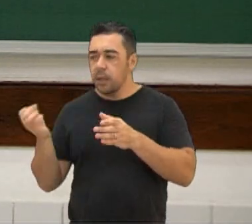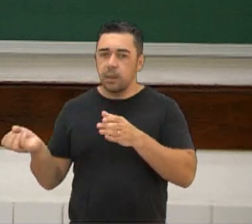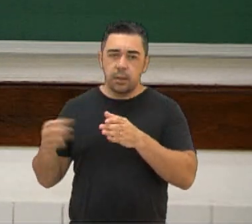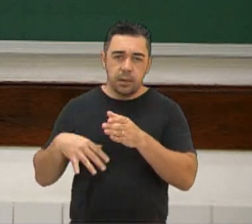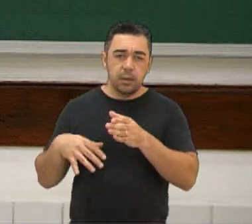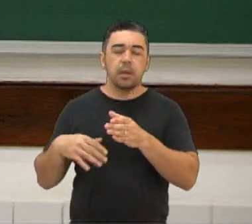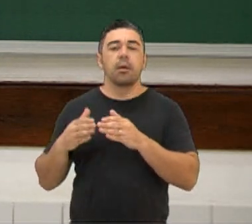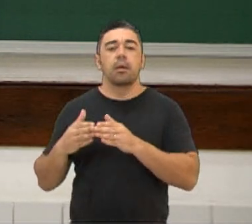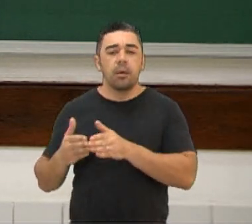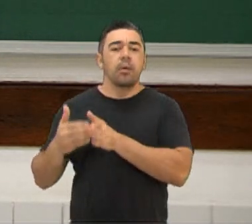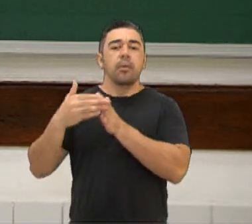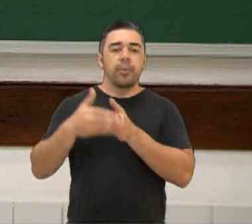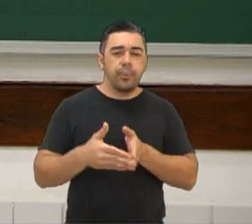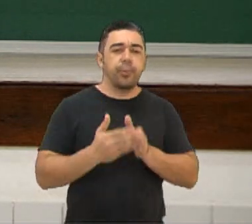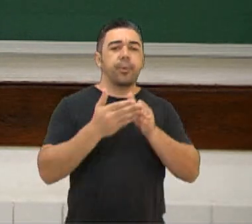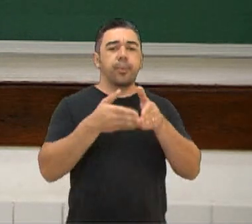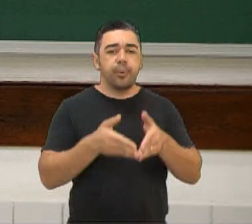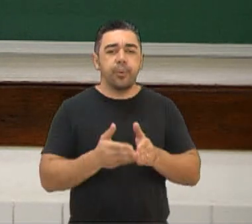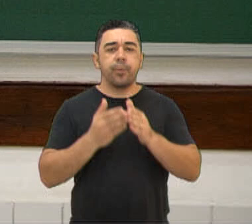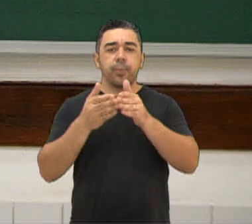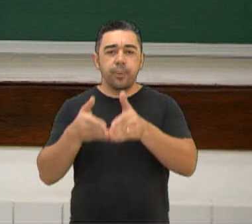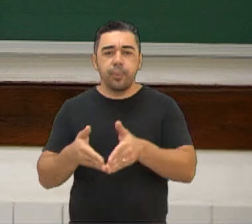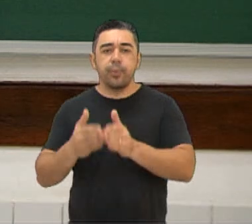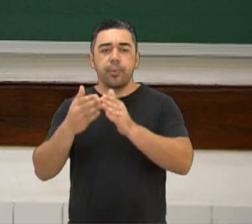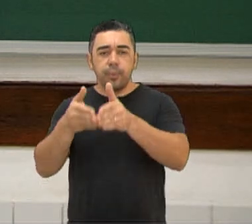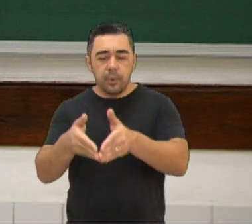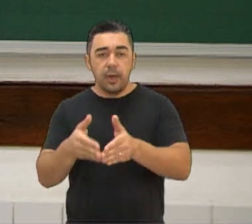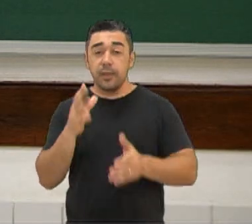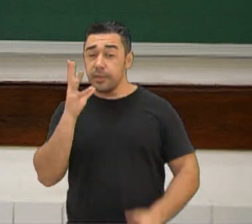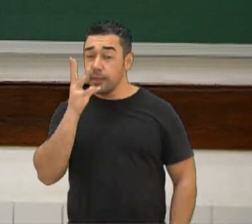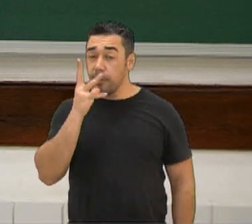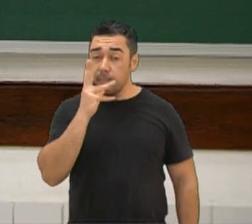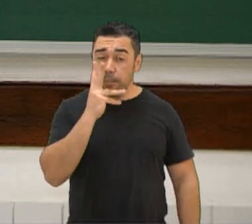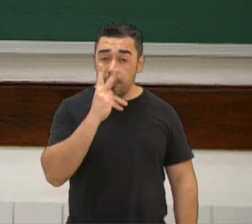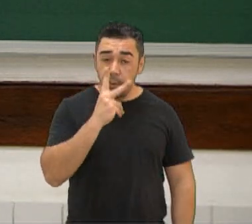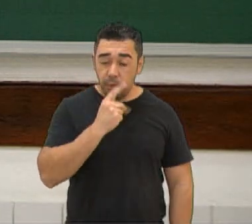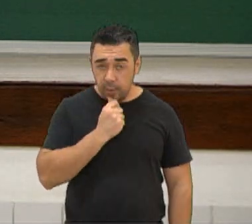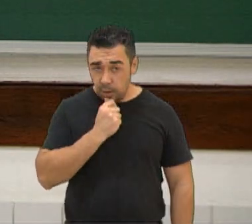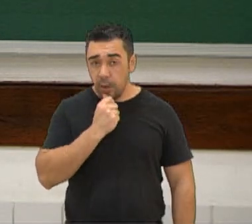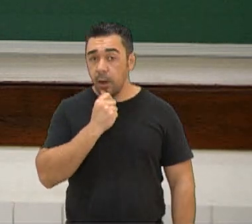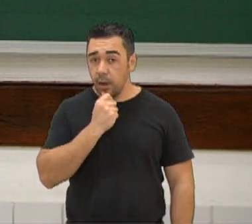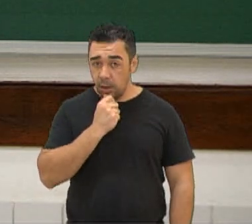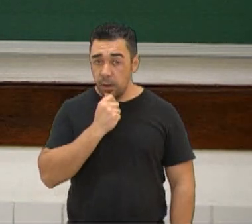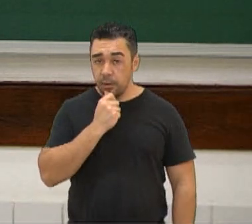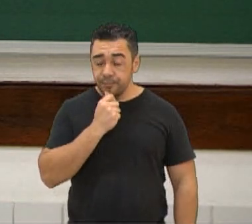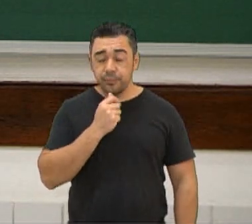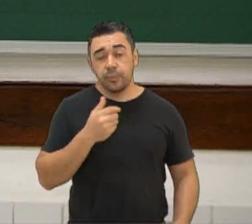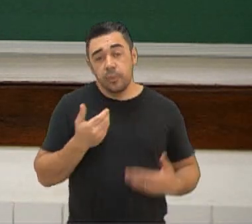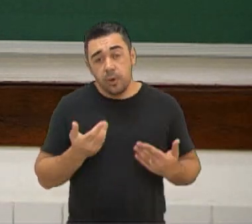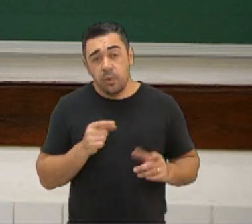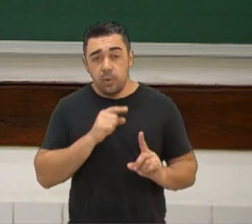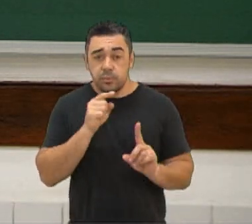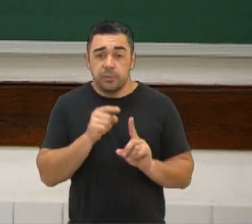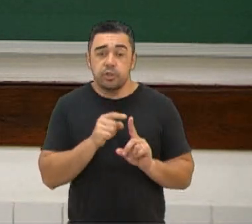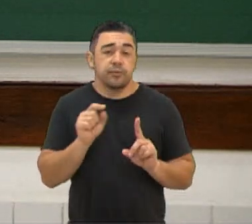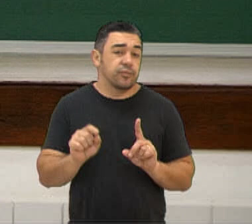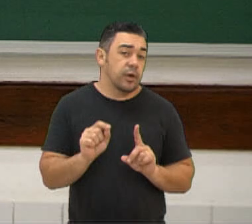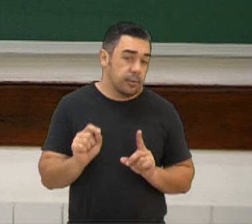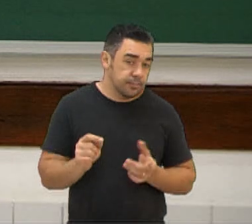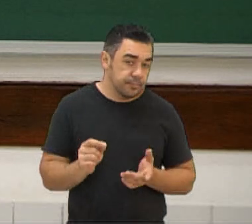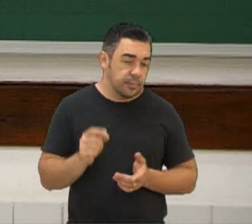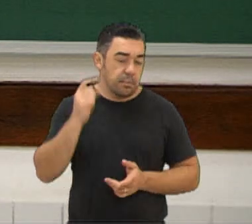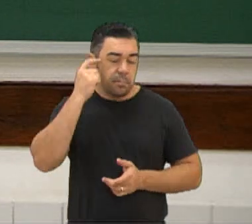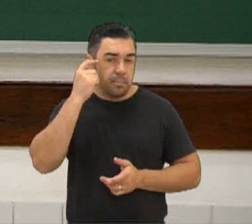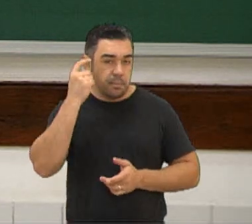dentro do navio, mas é muito tempo dentro de um navio, né? E o objetivo grande é que, pensa, se você